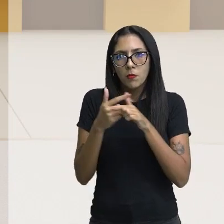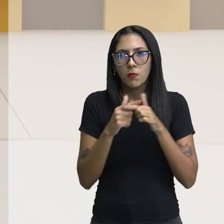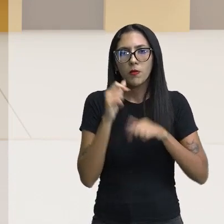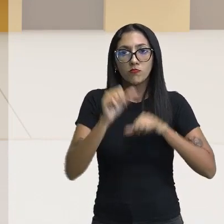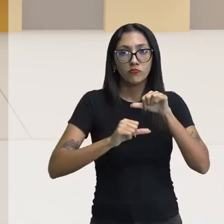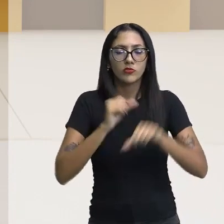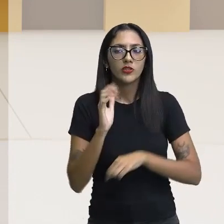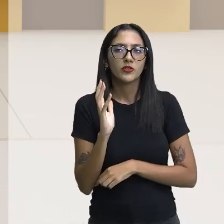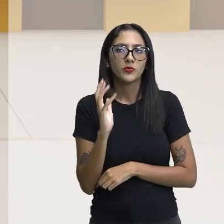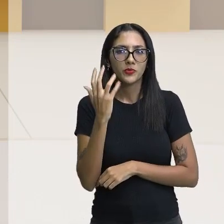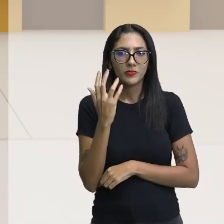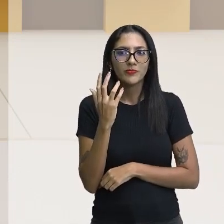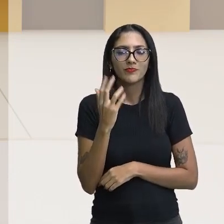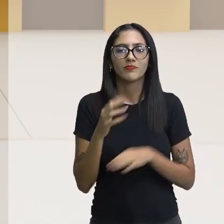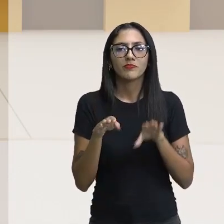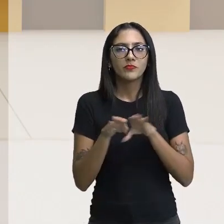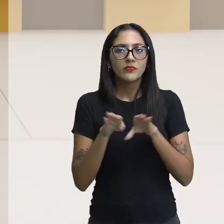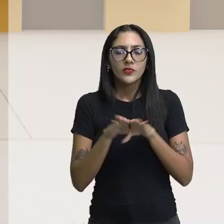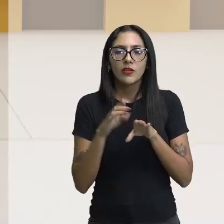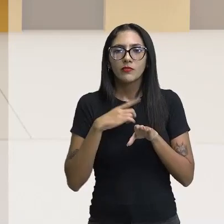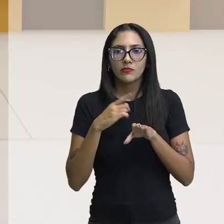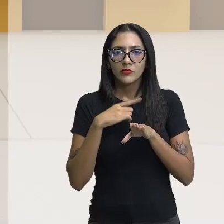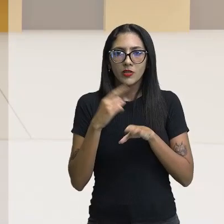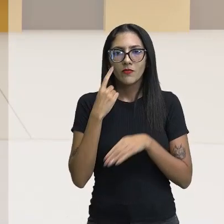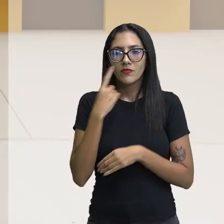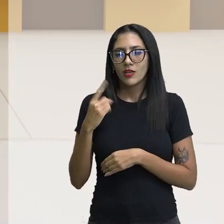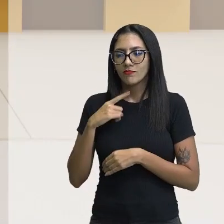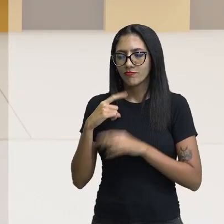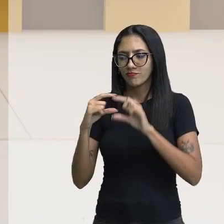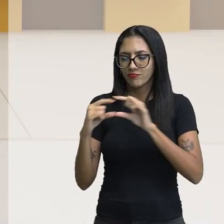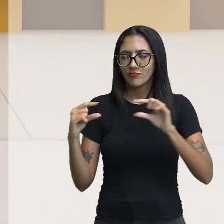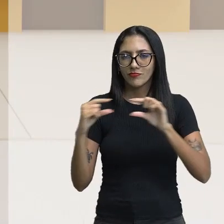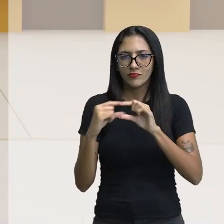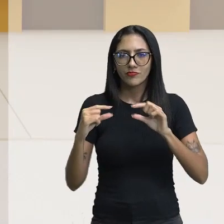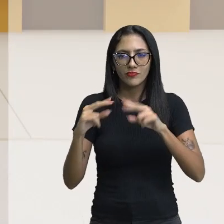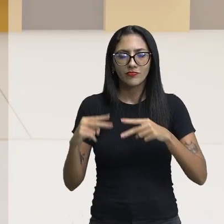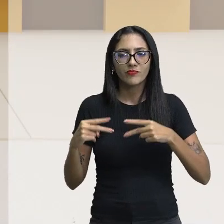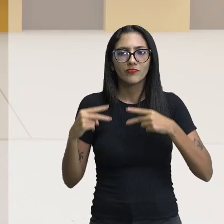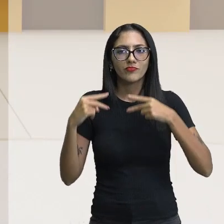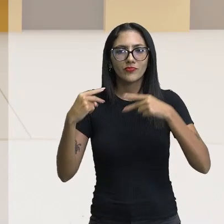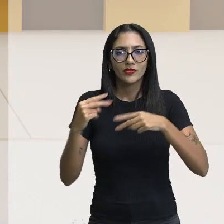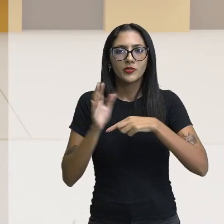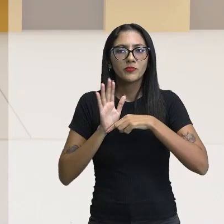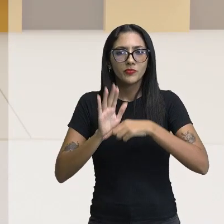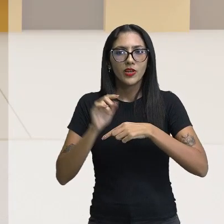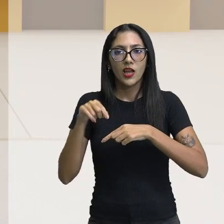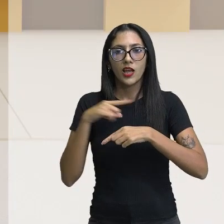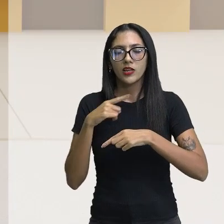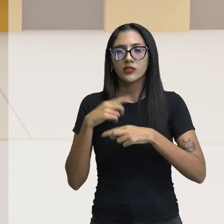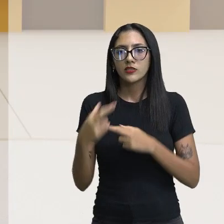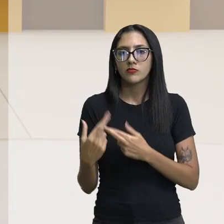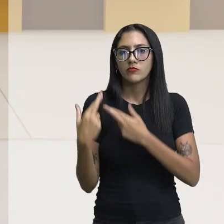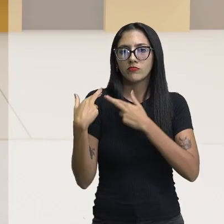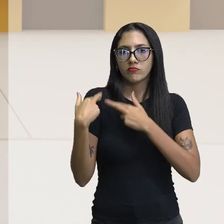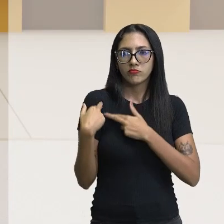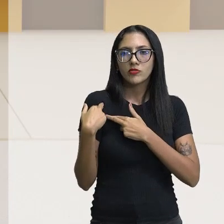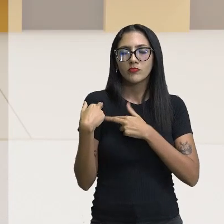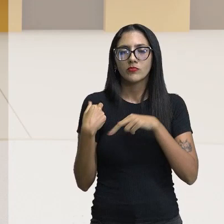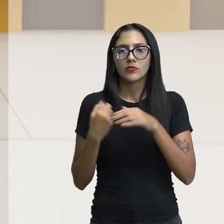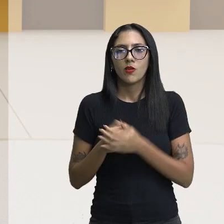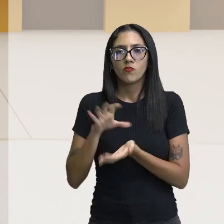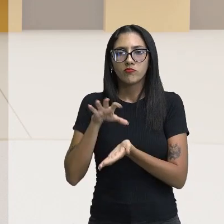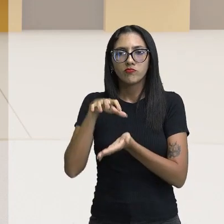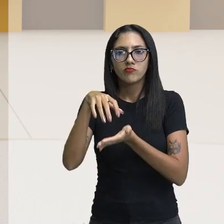extremas. E aqui tem a parte da fonte, que eu destaquei para vocês, porque ele foi elaborado aí pelo Observatório Jovem